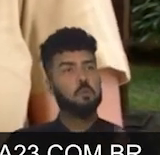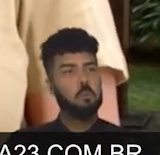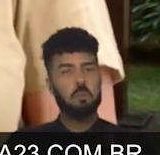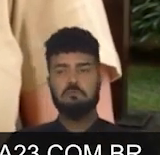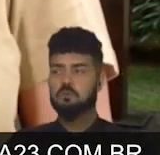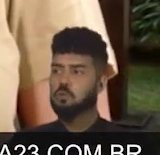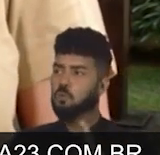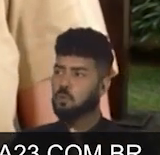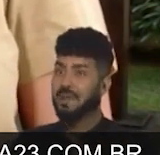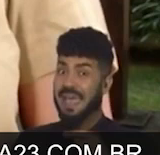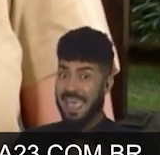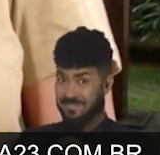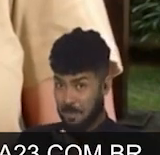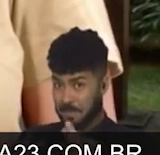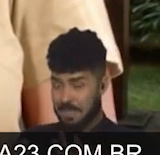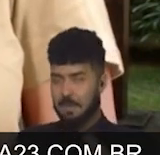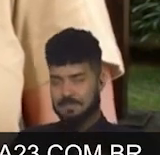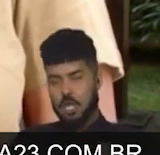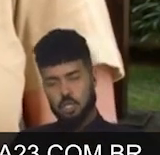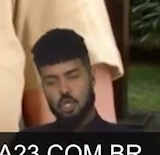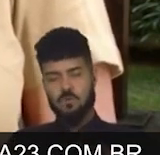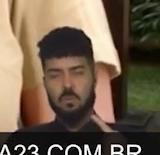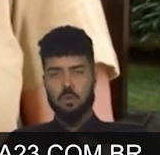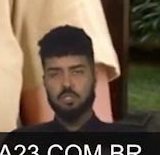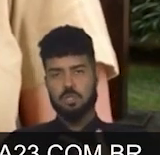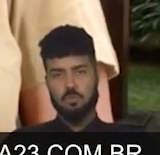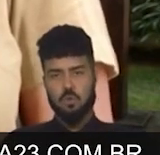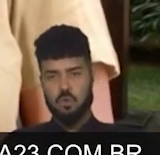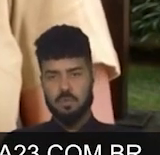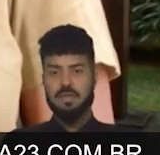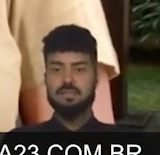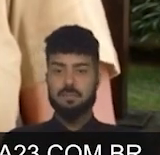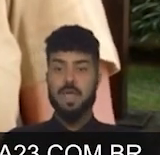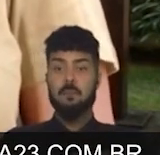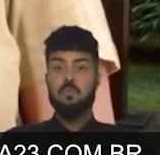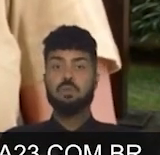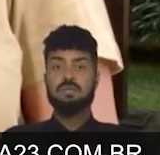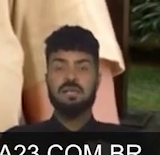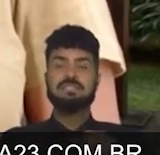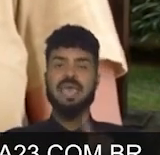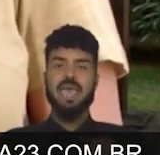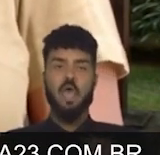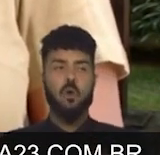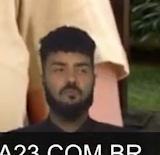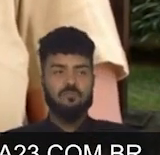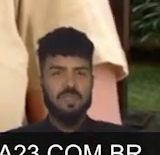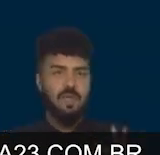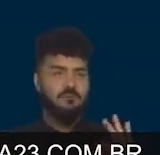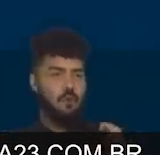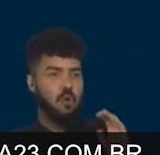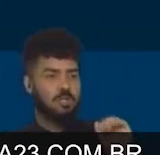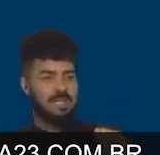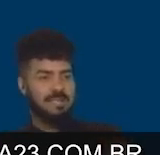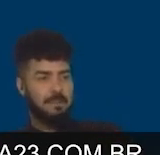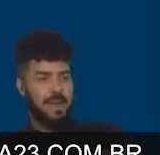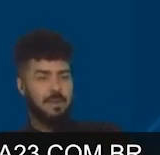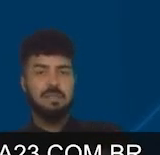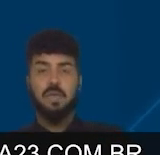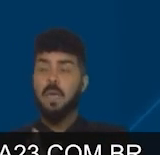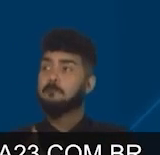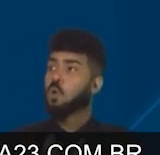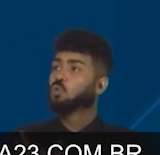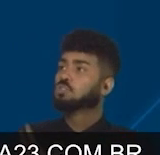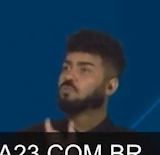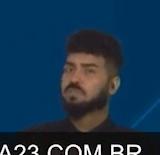novas políticas públicas e criam mudanças na oferta de força de trabalho e na produtividade do país. A população